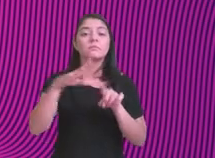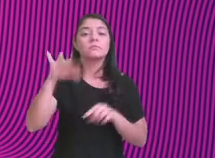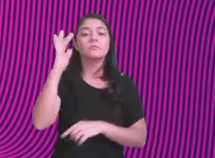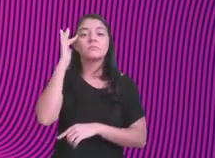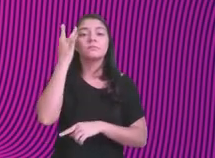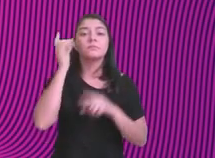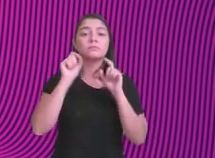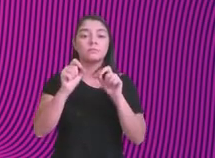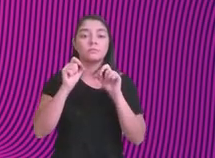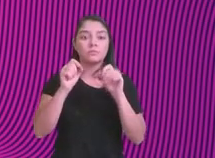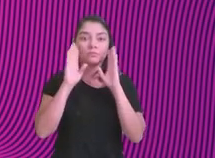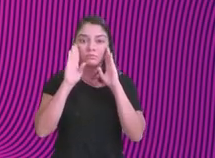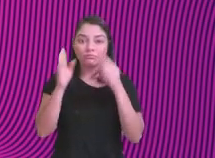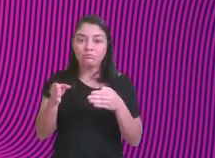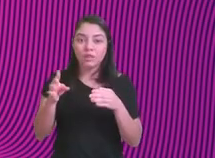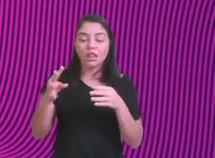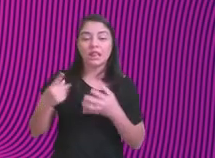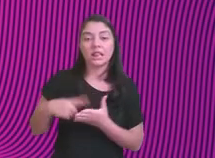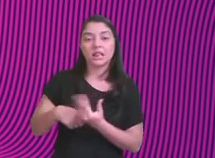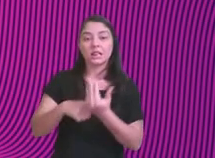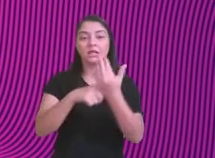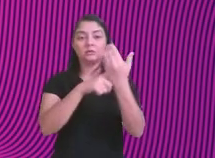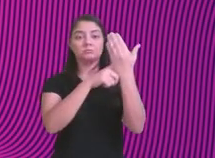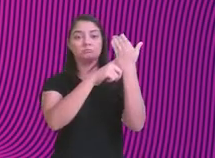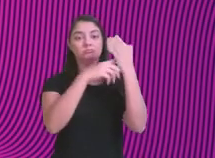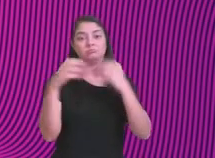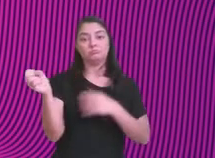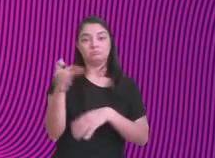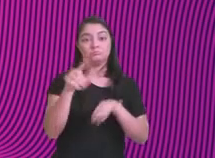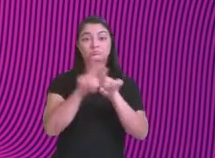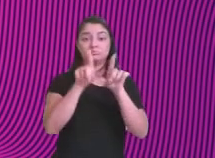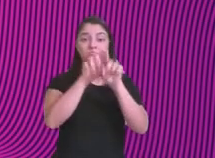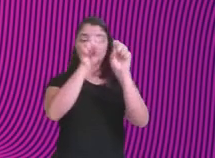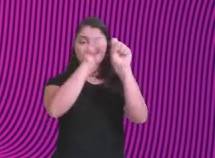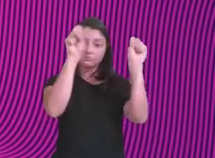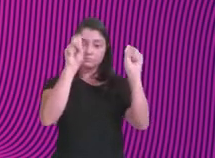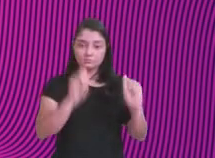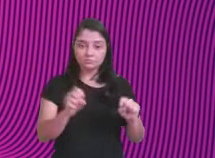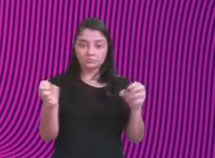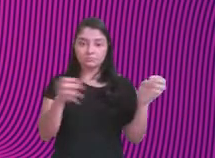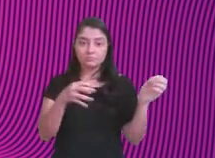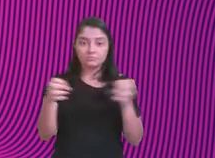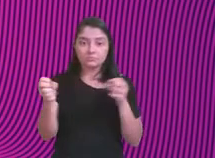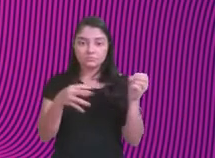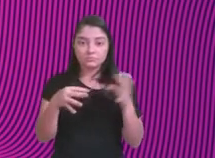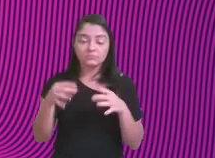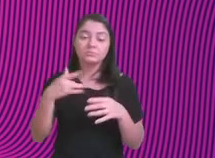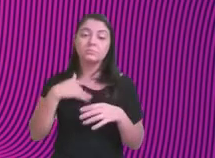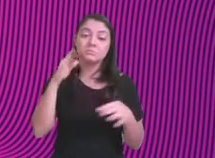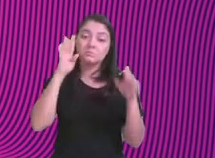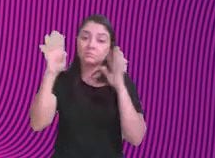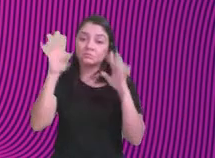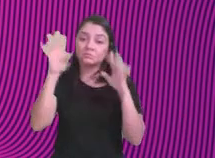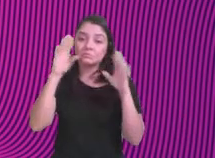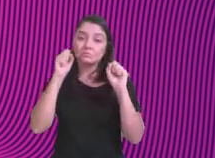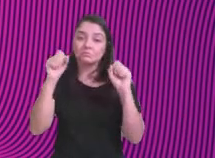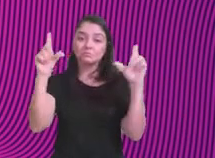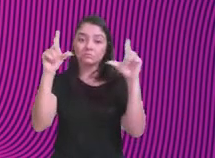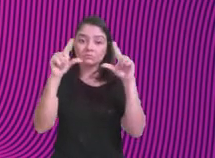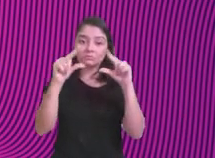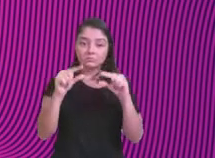novas tecnologias, quando chegarem as novas plataformas que eu imagino que vão reduzir o custo e vão oferecer